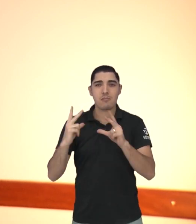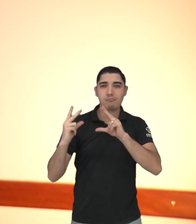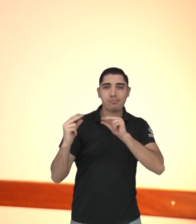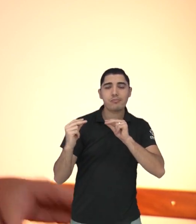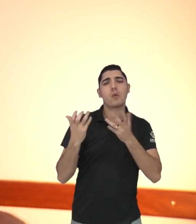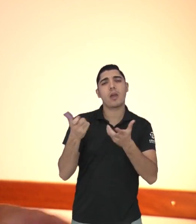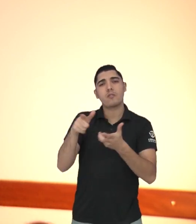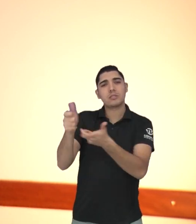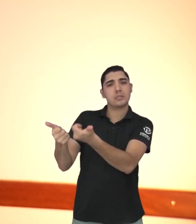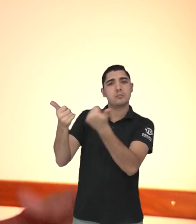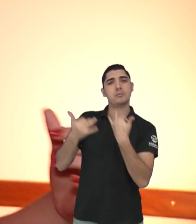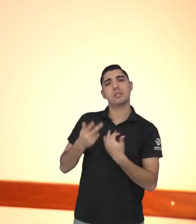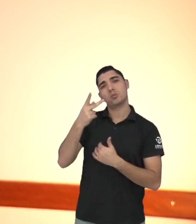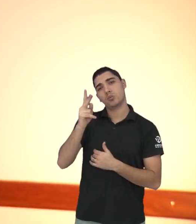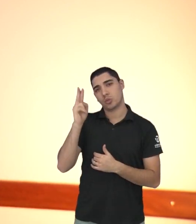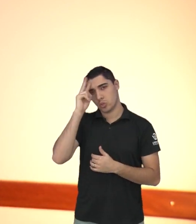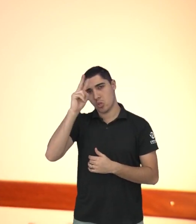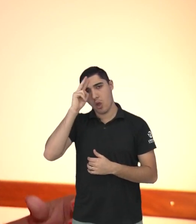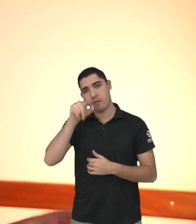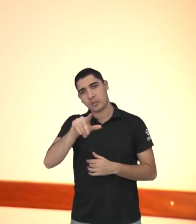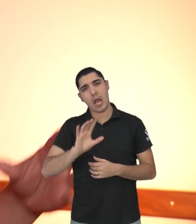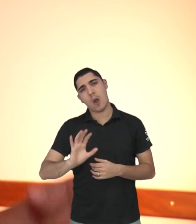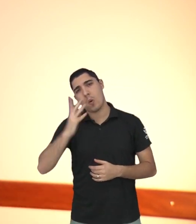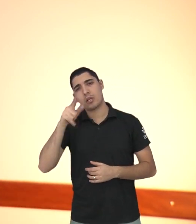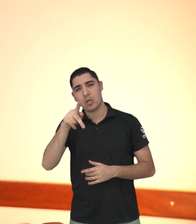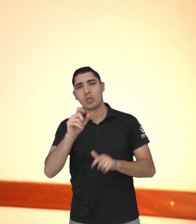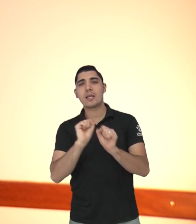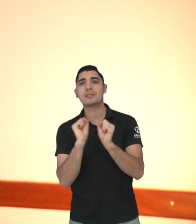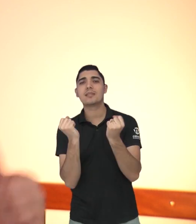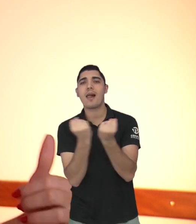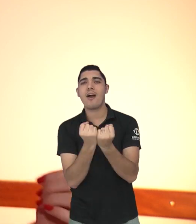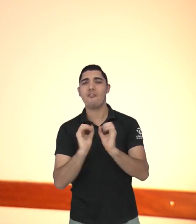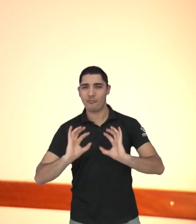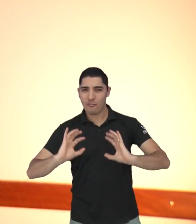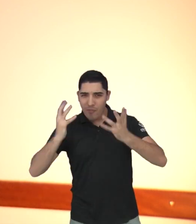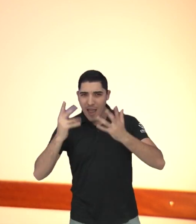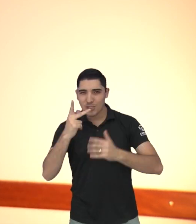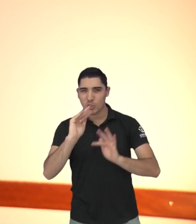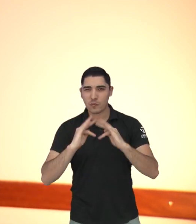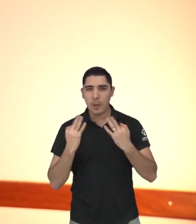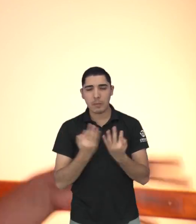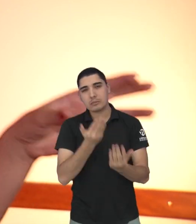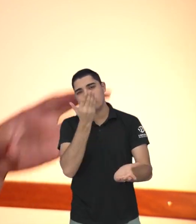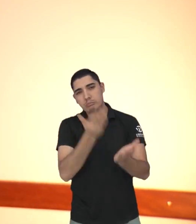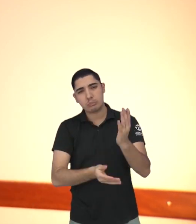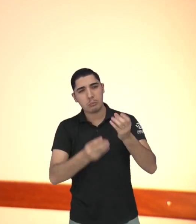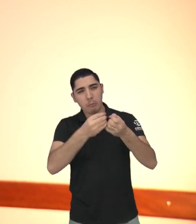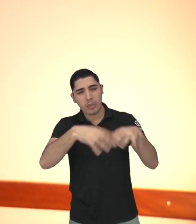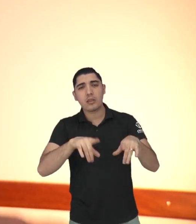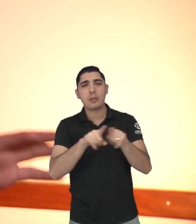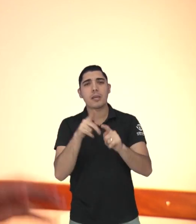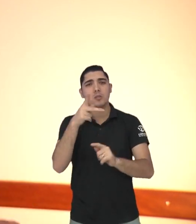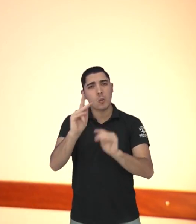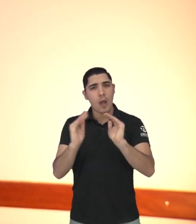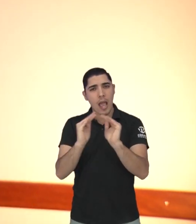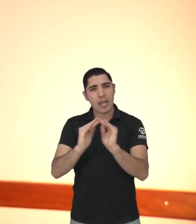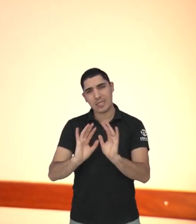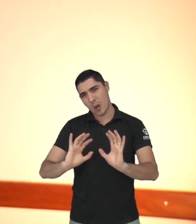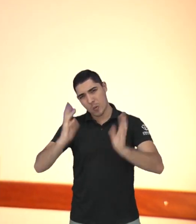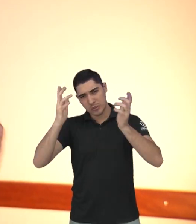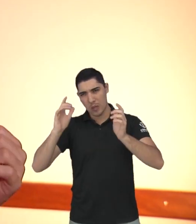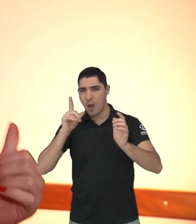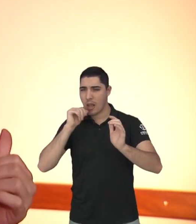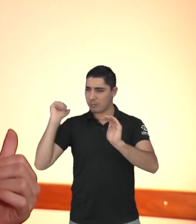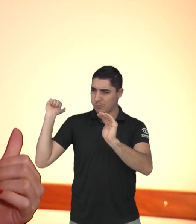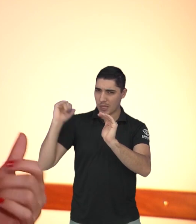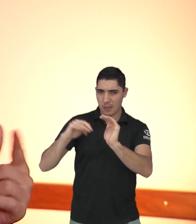Queria que você contasse um pouquinho da sua história. Você perdeu tanto o salão de festas da família e teve problemas na sua casa